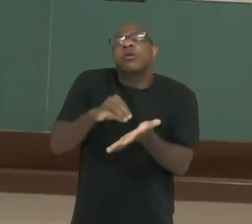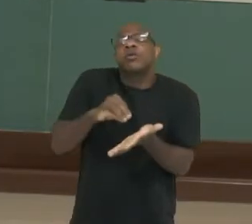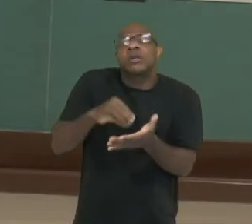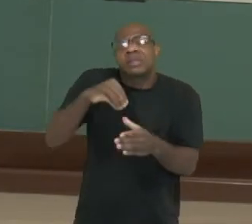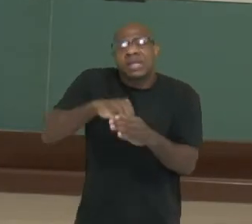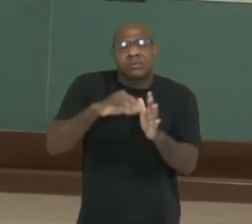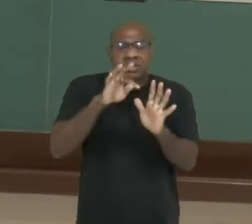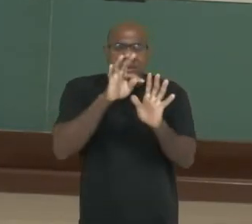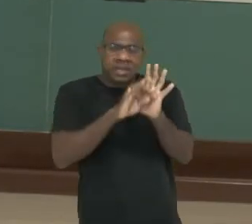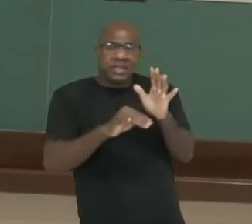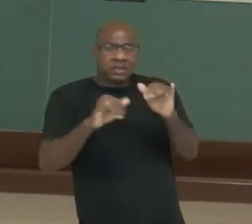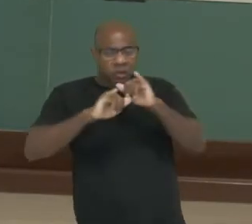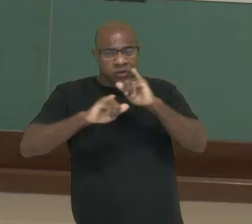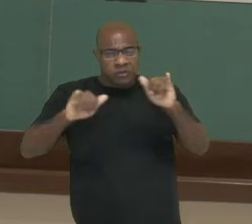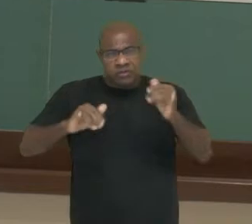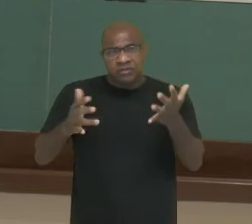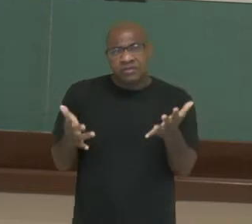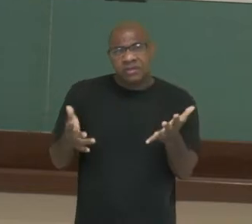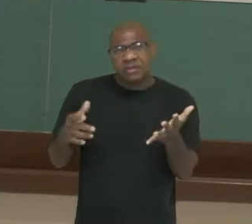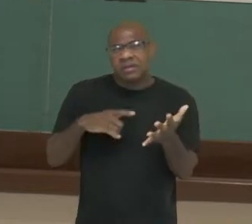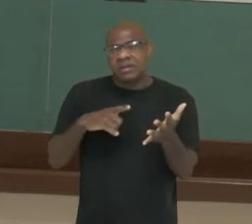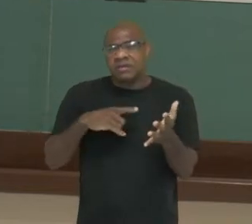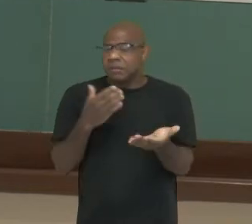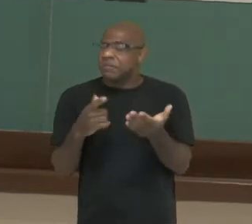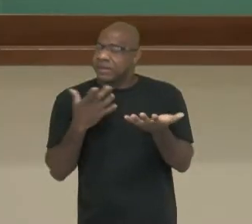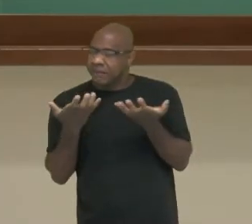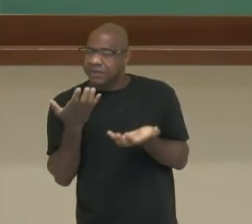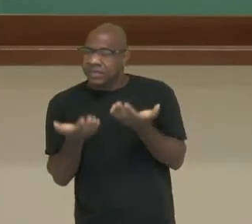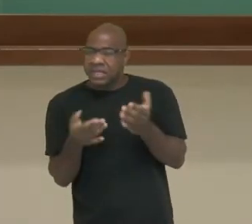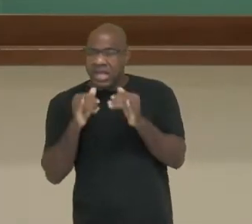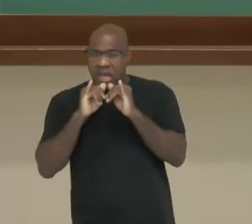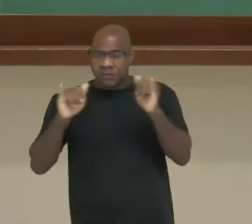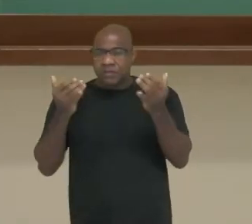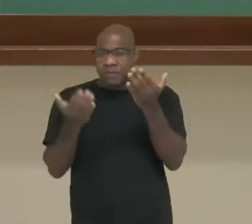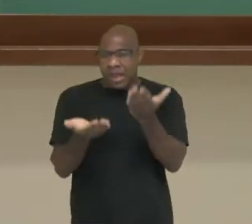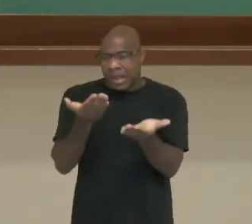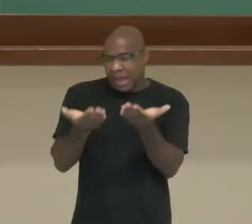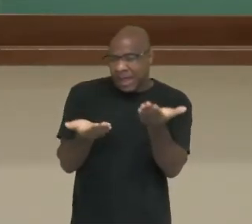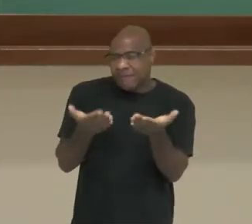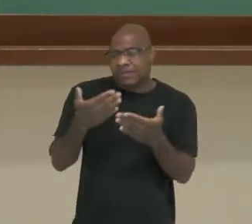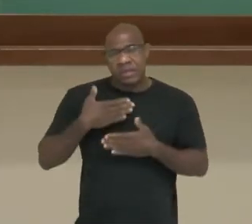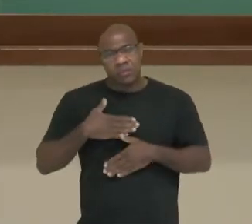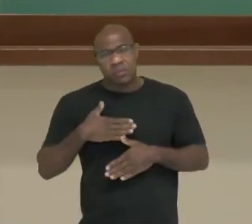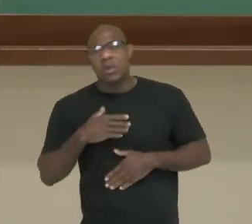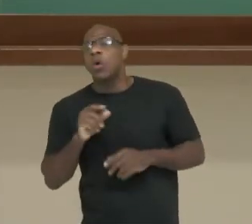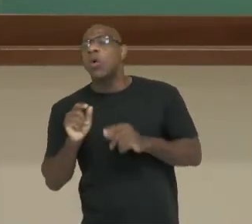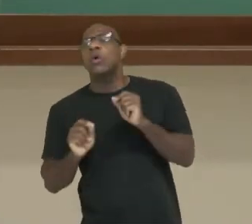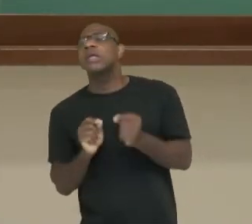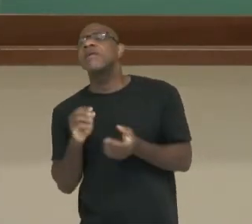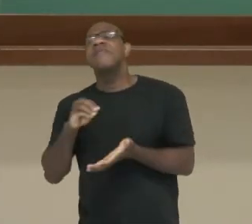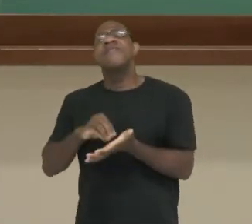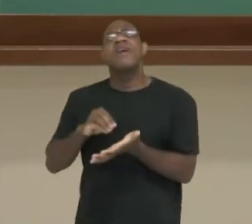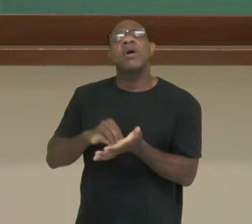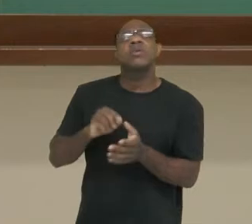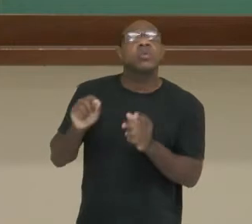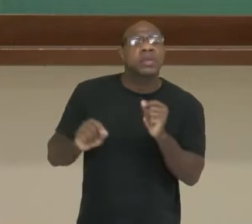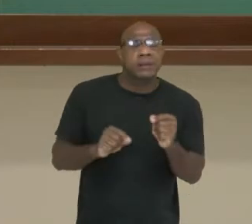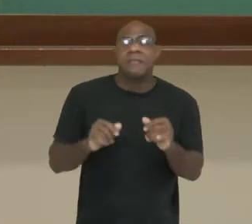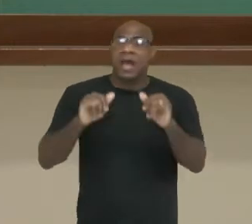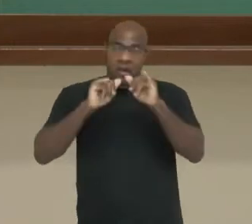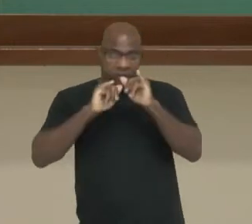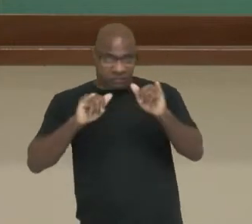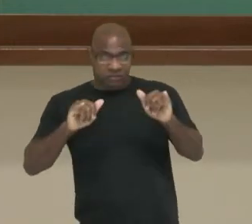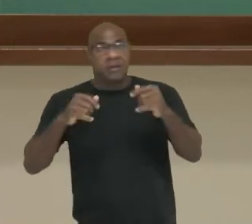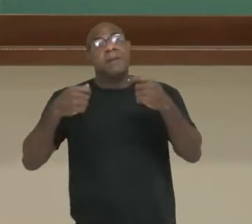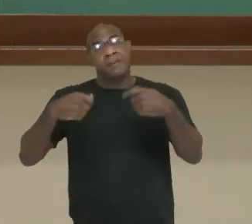notícia, que, né, vamos deixar a notícia, de repente, mais leve, né, mais tranquila, mas o que ficou faltando? E essa notícia vem também na